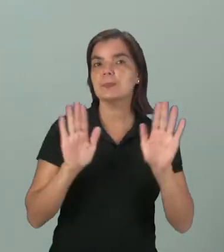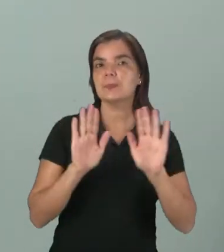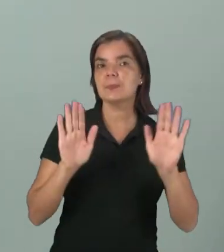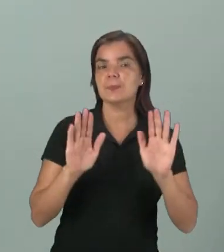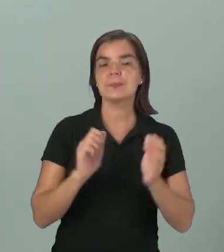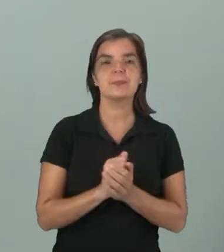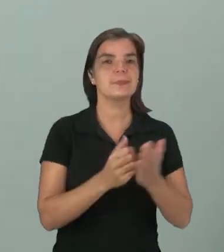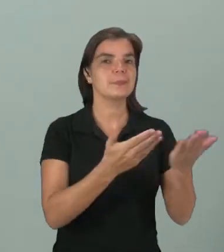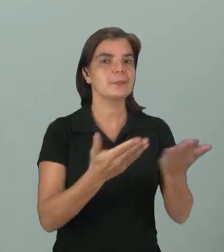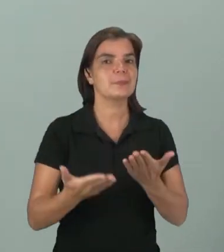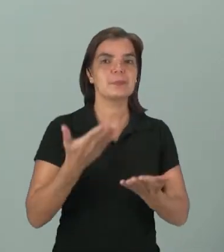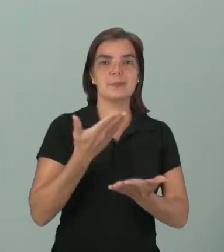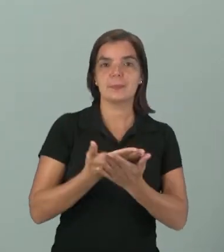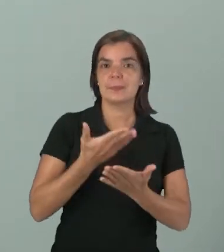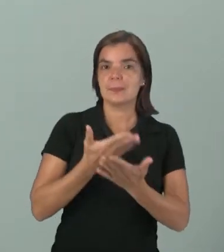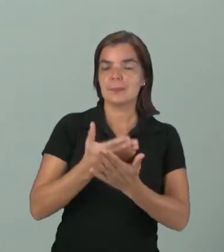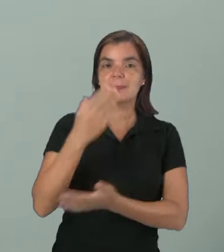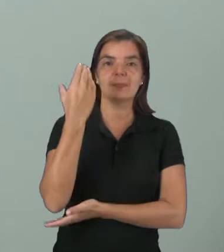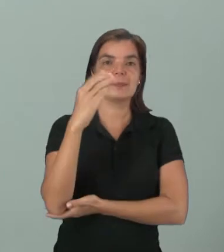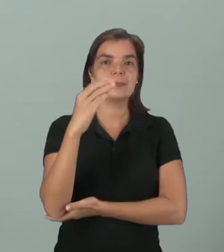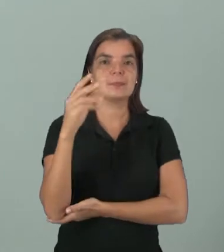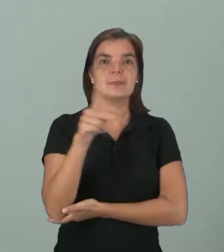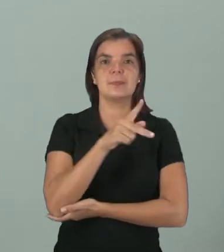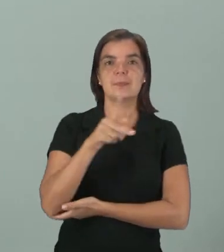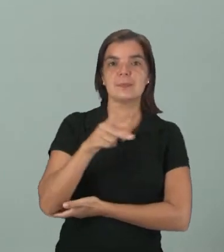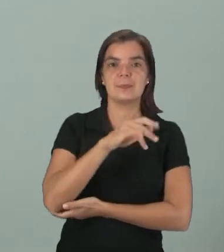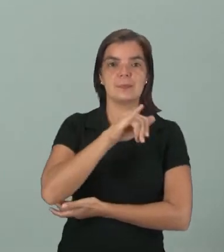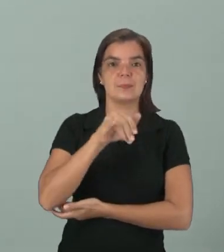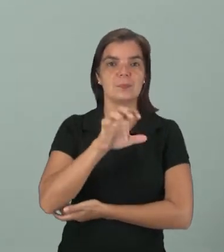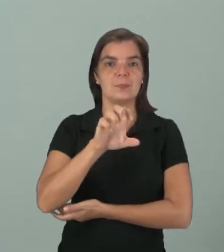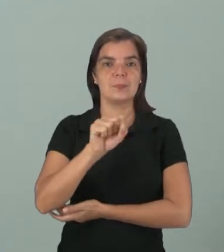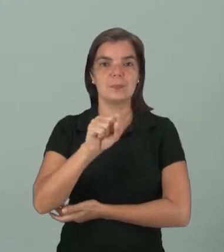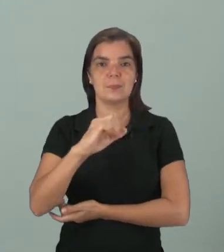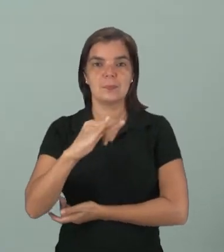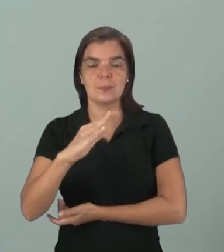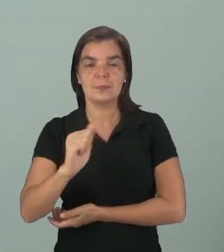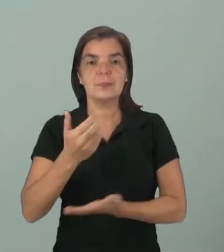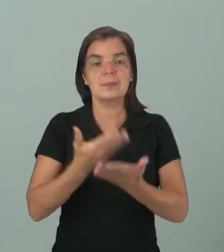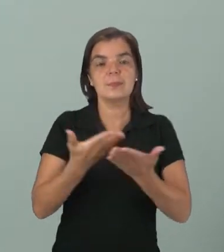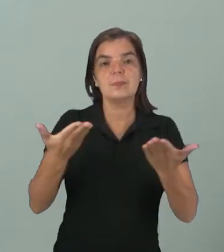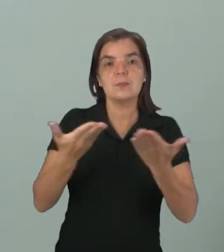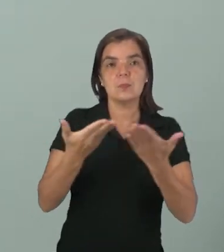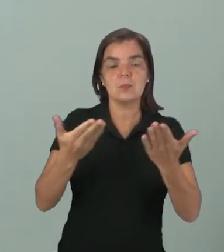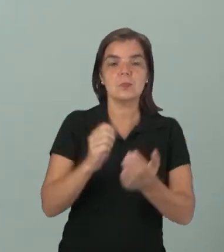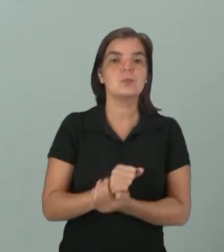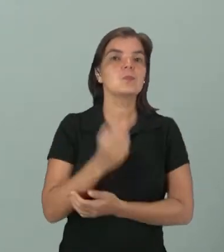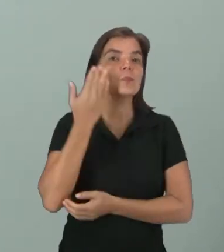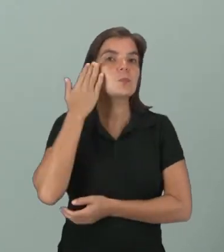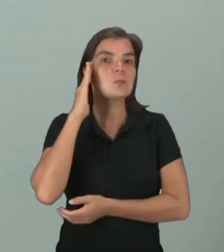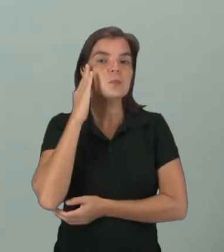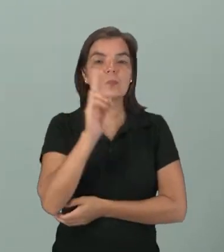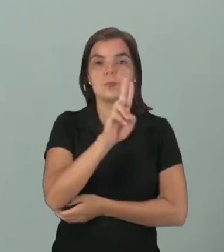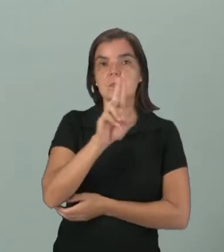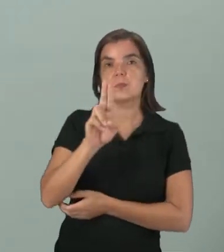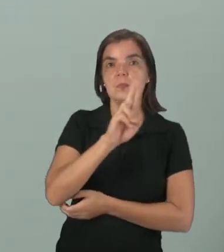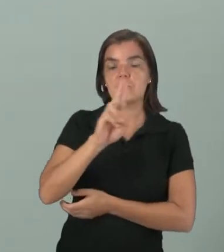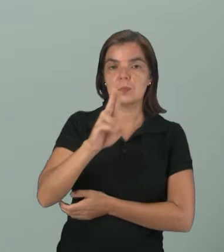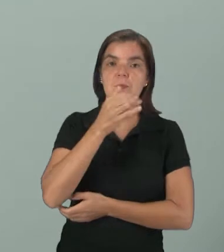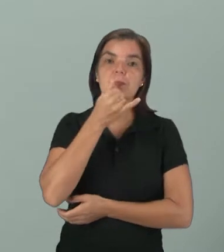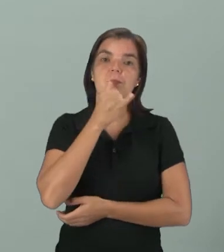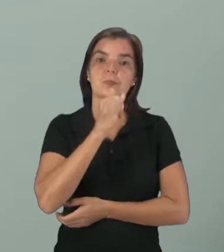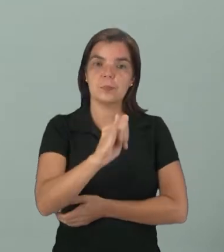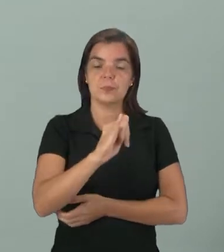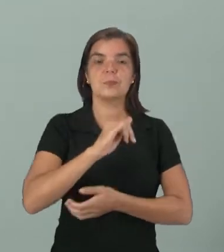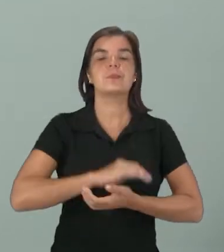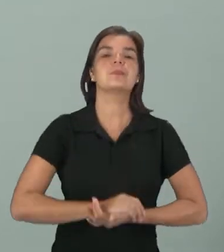Olá, bem-vindos a mais uma aula de ciências. Eu sou a professora Jéssica e na aula de hoje veremos sobre a compreensão e nomeação das fontes